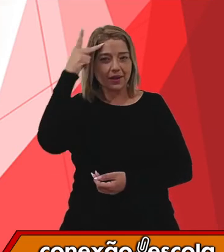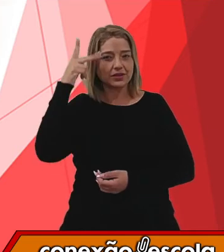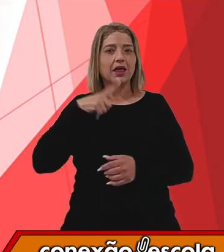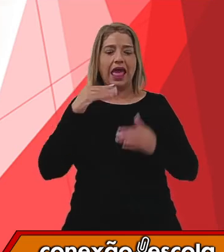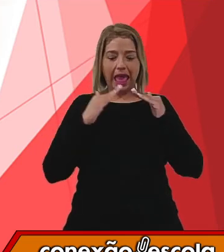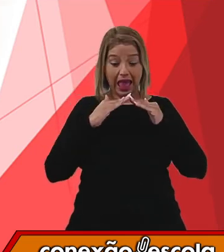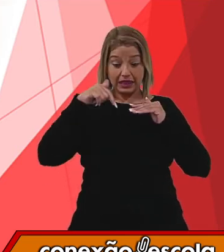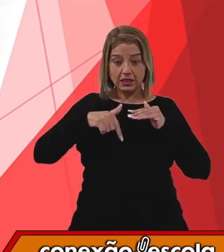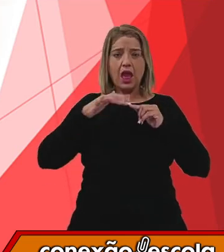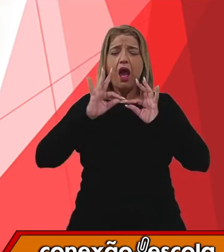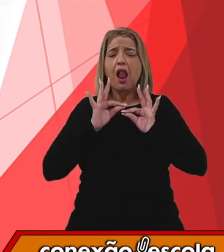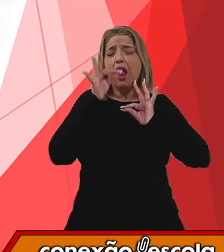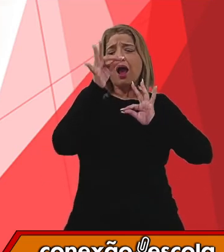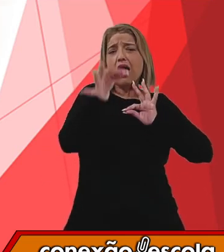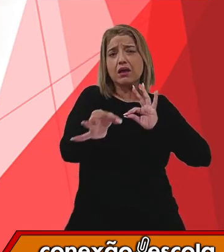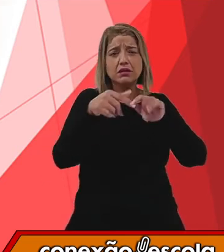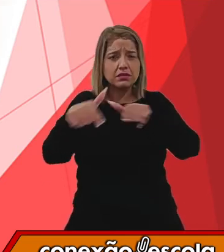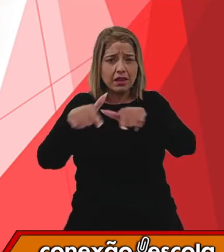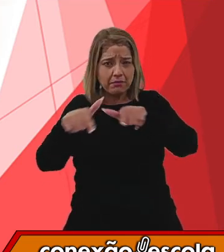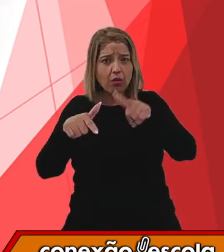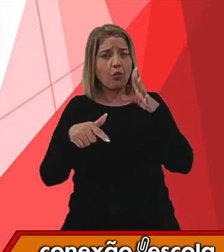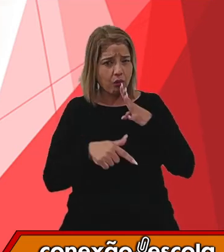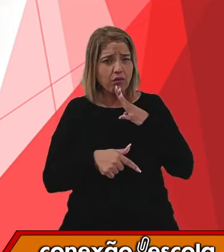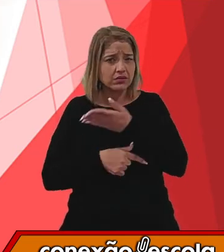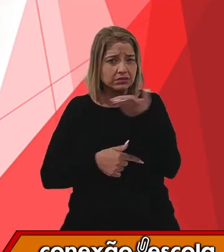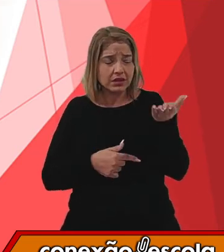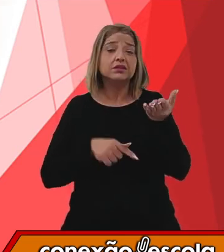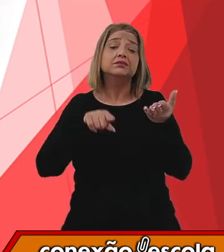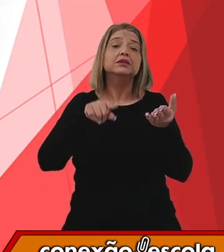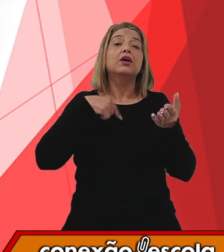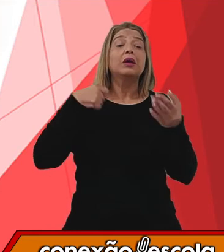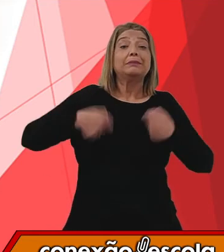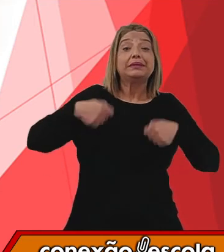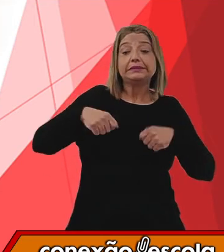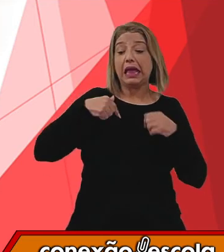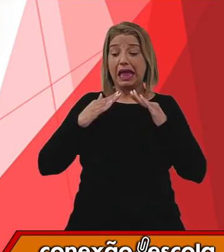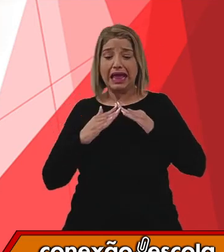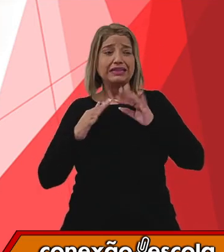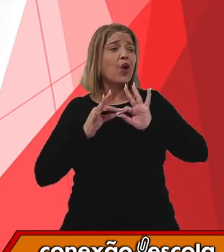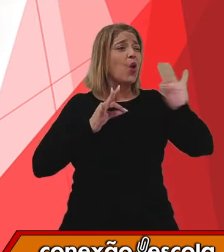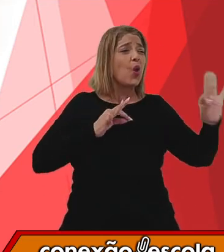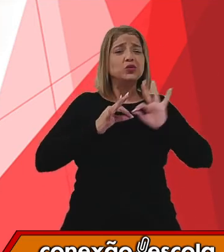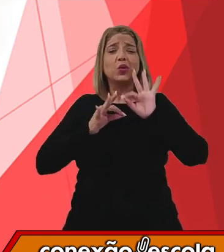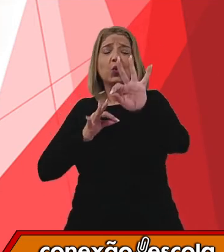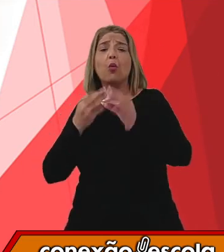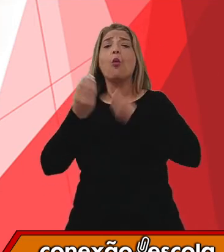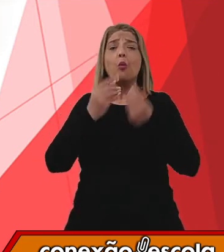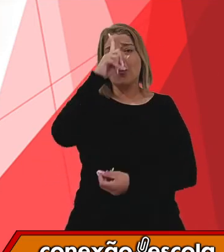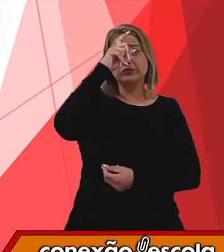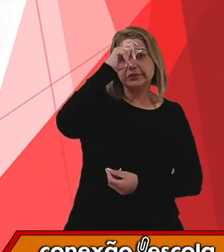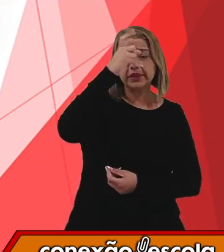onde trabalha? Ou que reside tão longe que para acessar um serviço essencial, como por exemplo o hospital ou